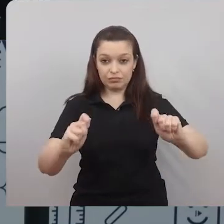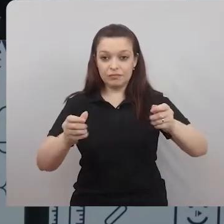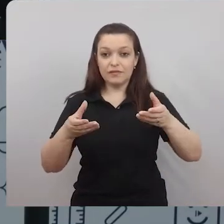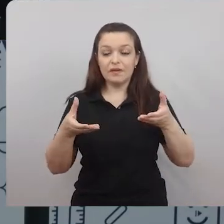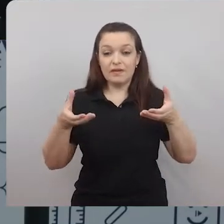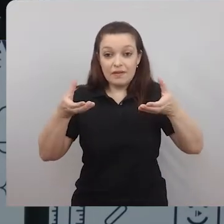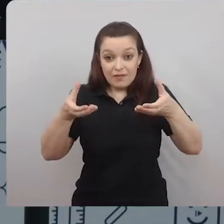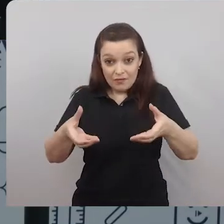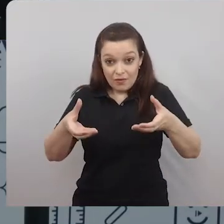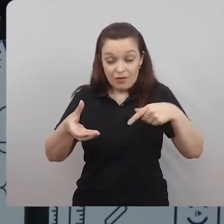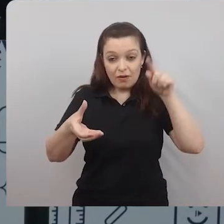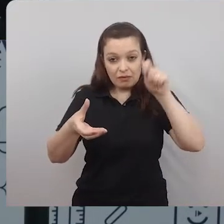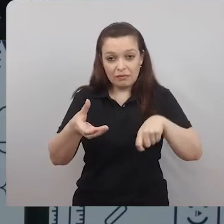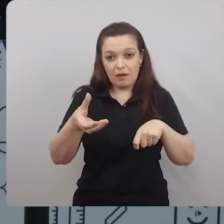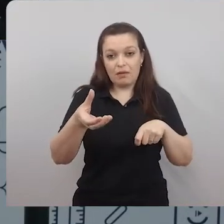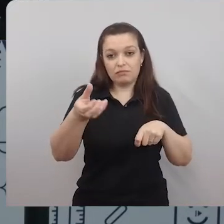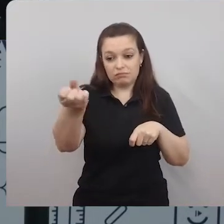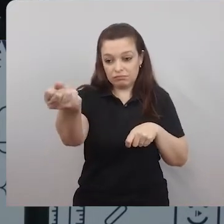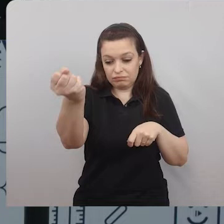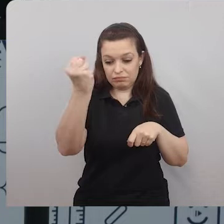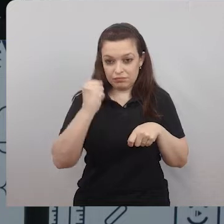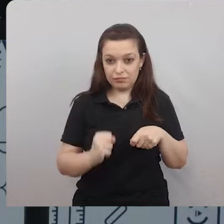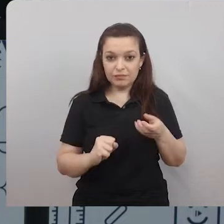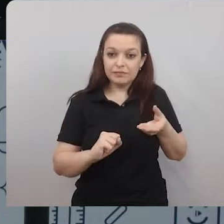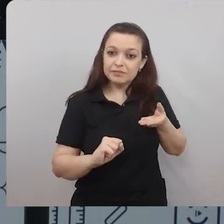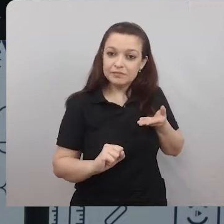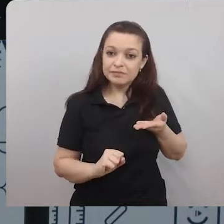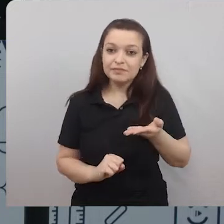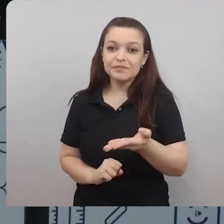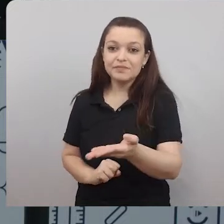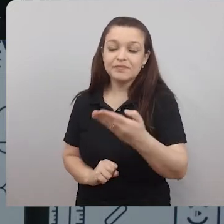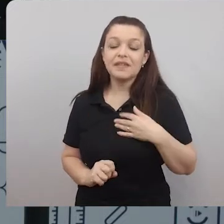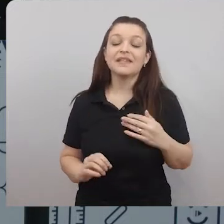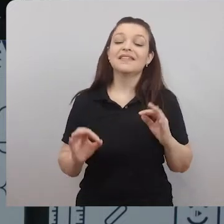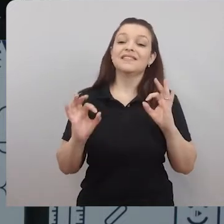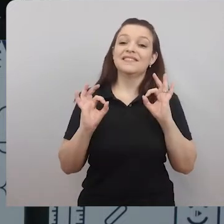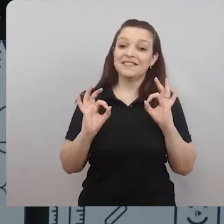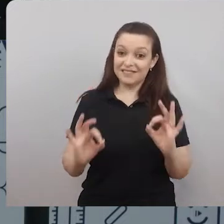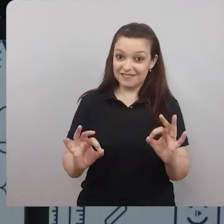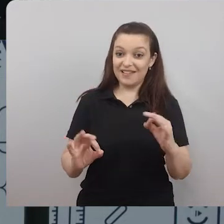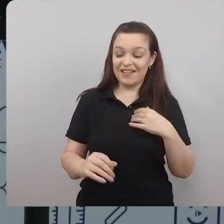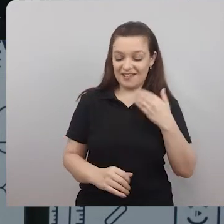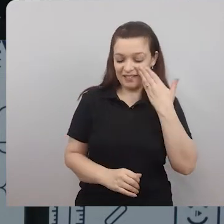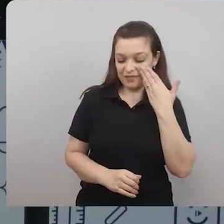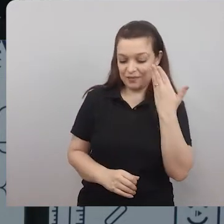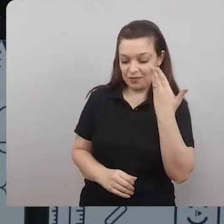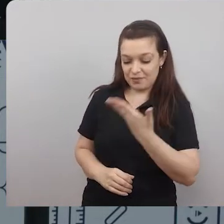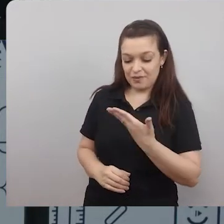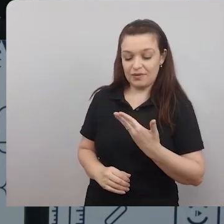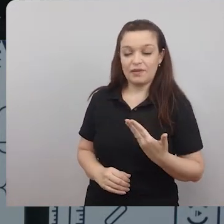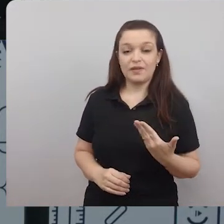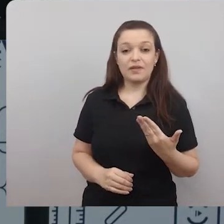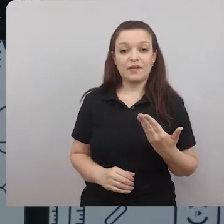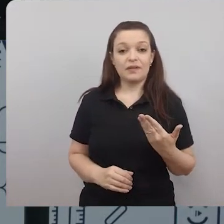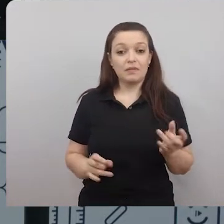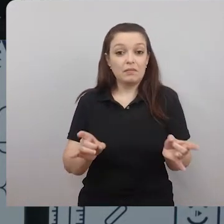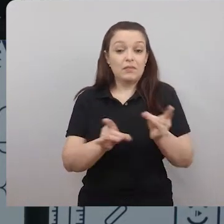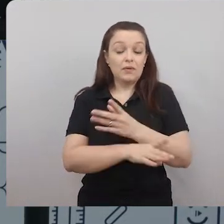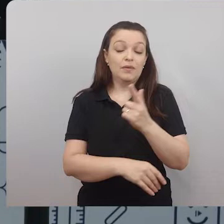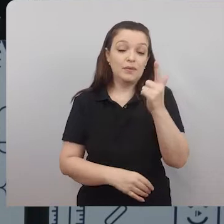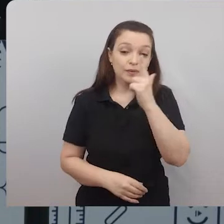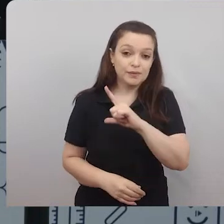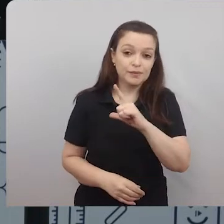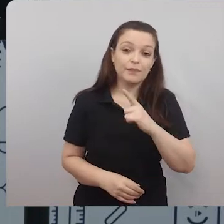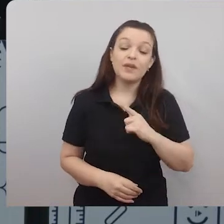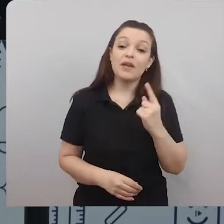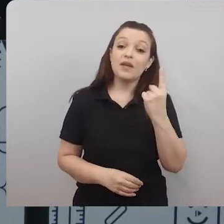bolo na forma dentro do forno. Então, também está no lugar correto essa